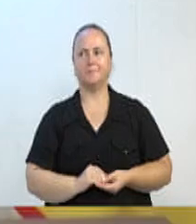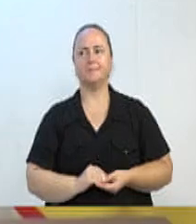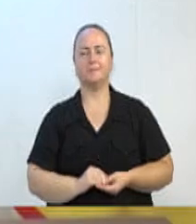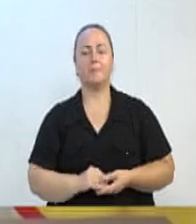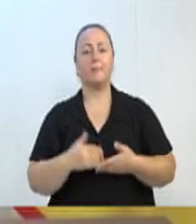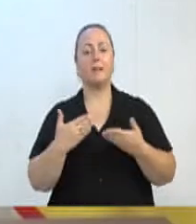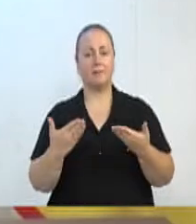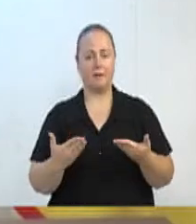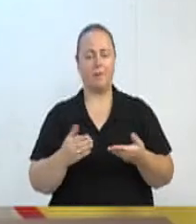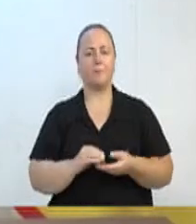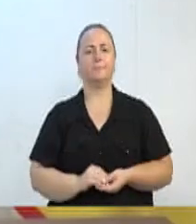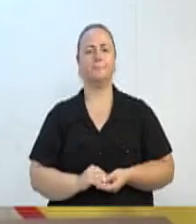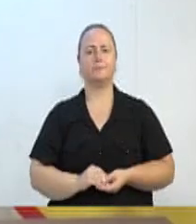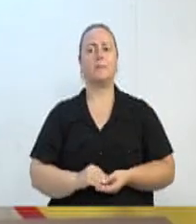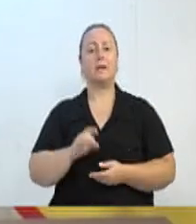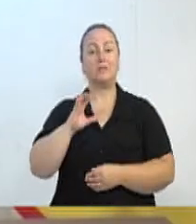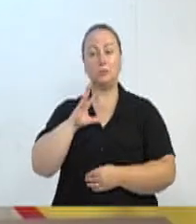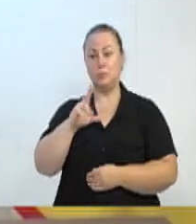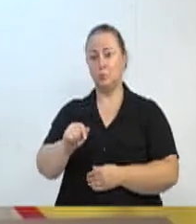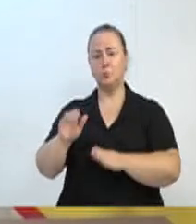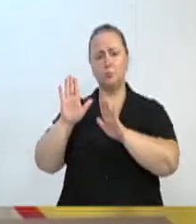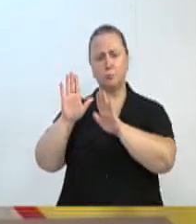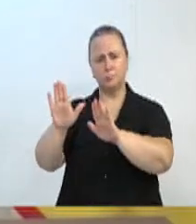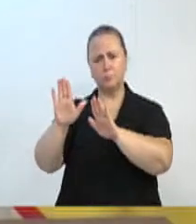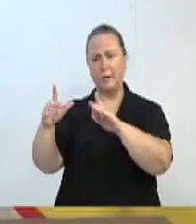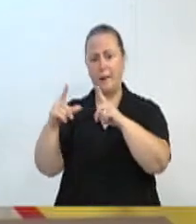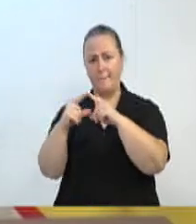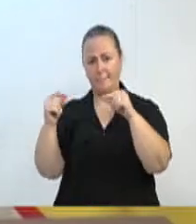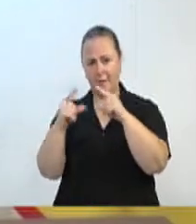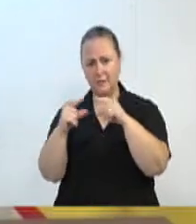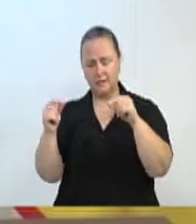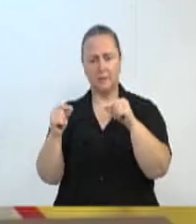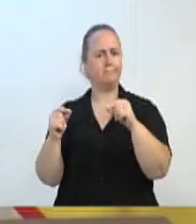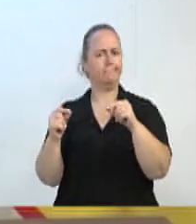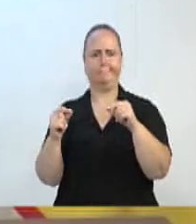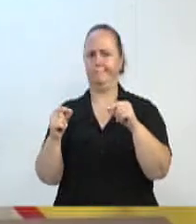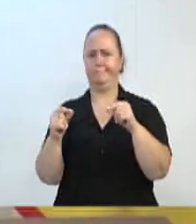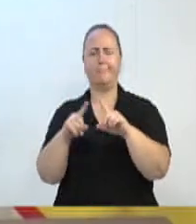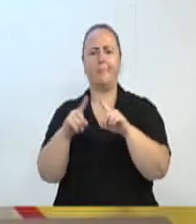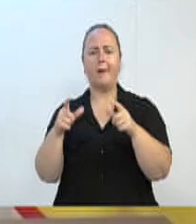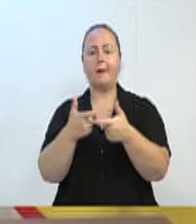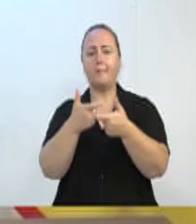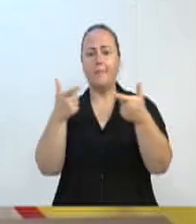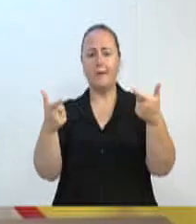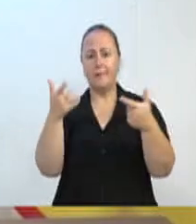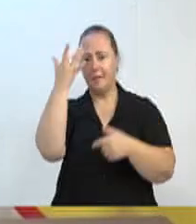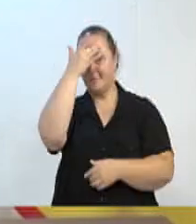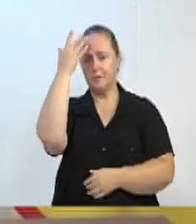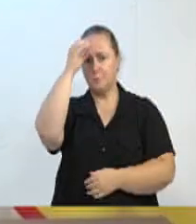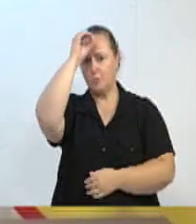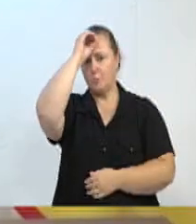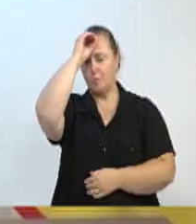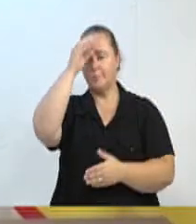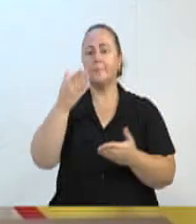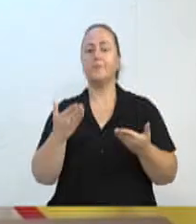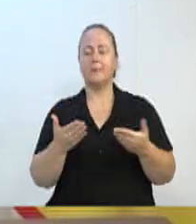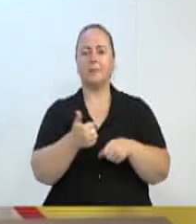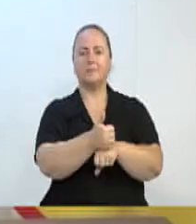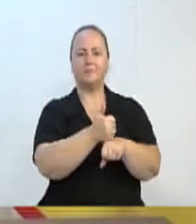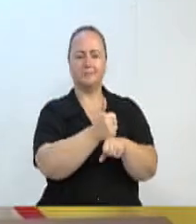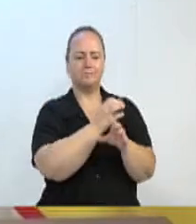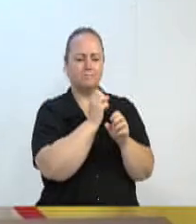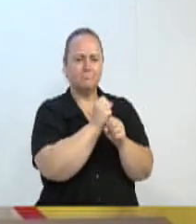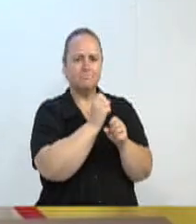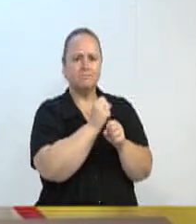verdade não ficar em Brasília mais pros nossas entidades aqui só que as pessoas grande parte da população não sabe disso e quem acaba orientando seus profissionais